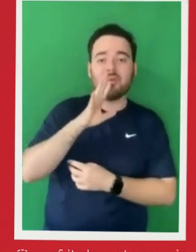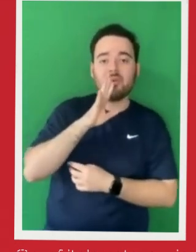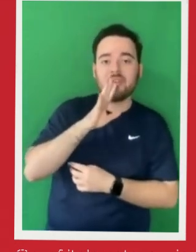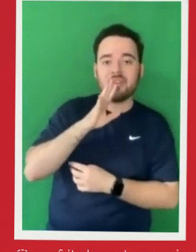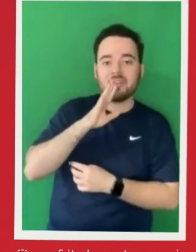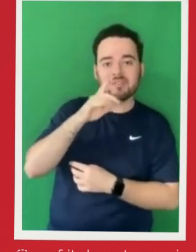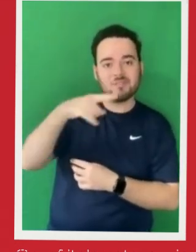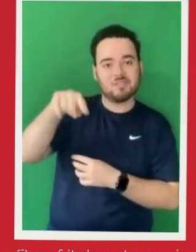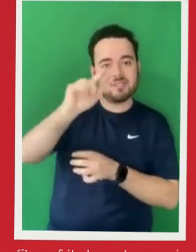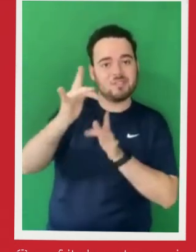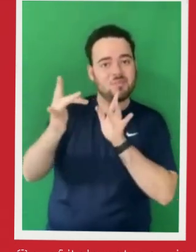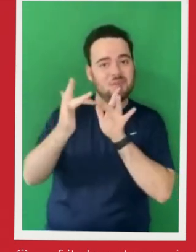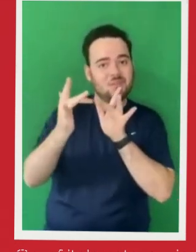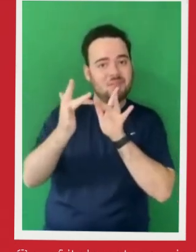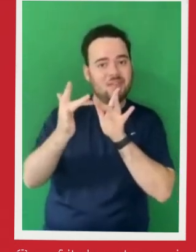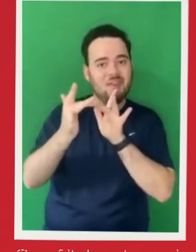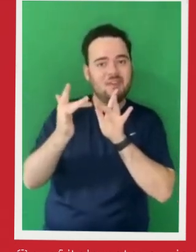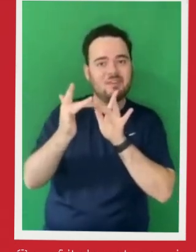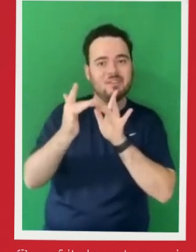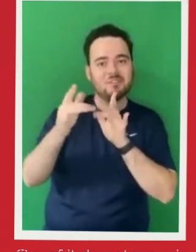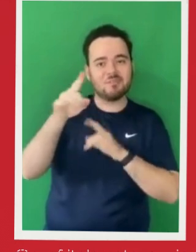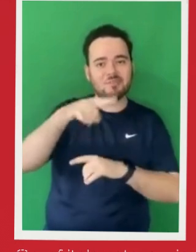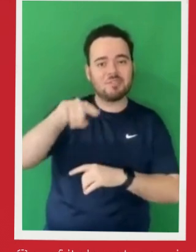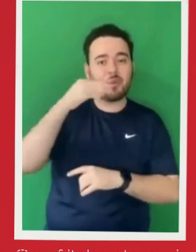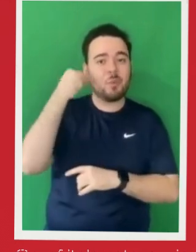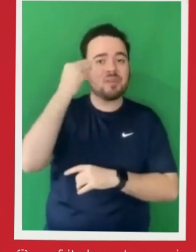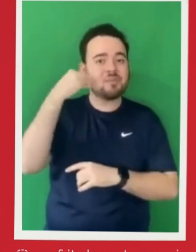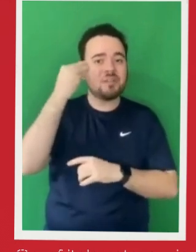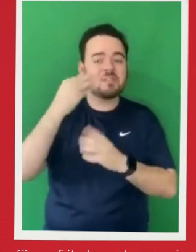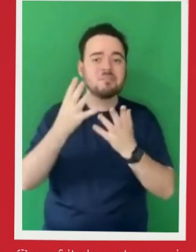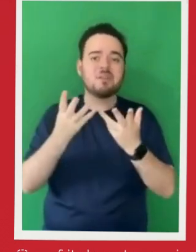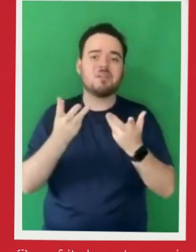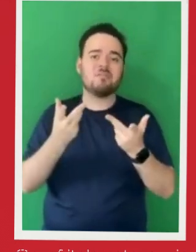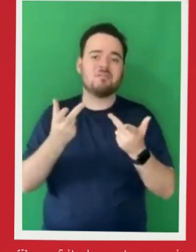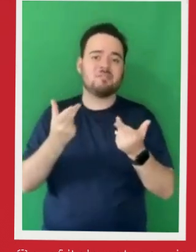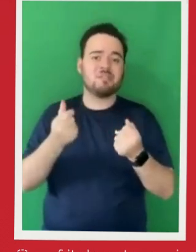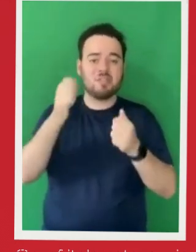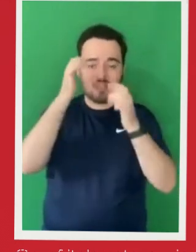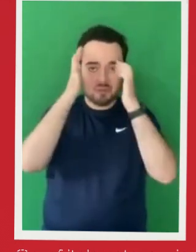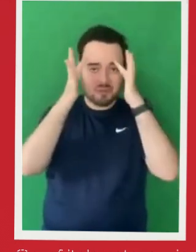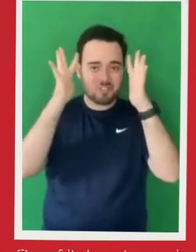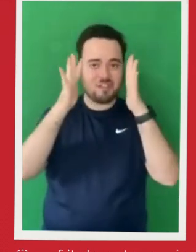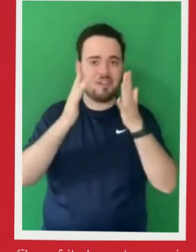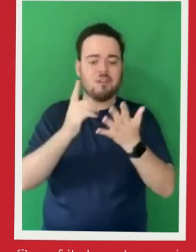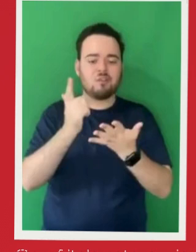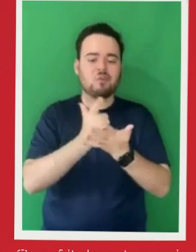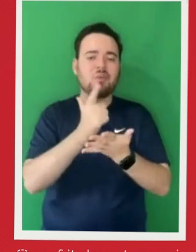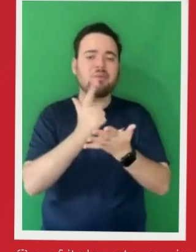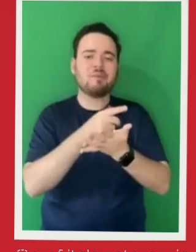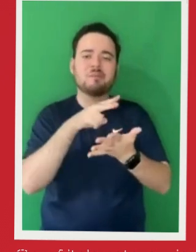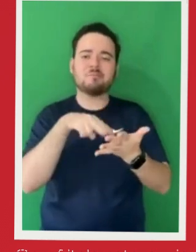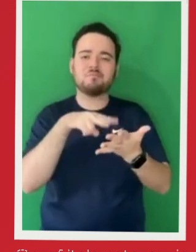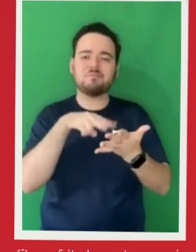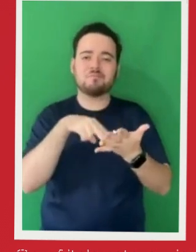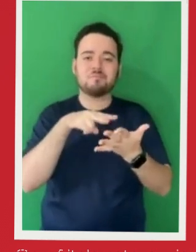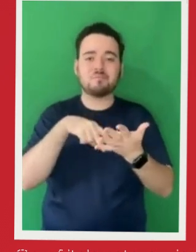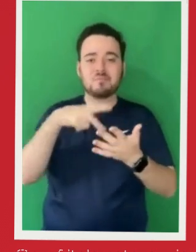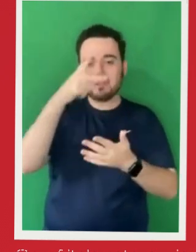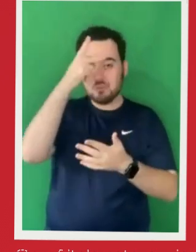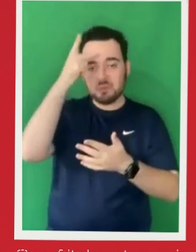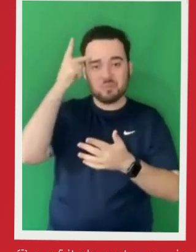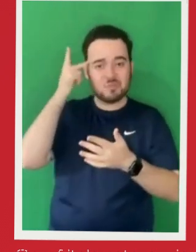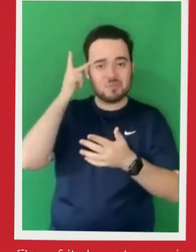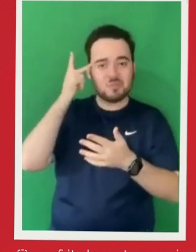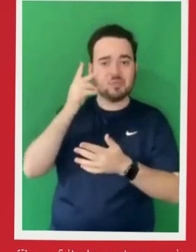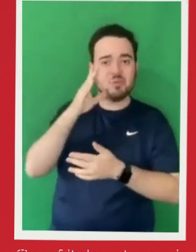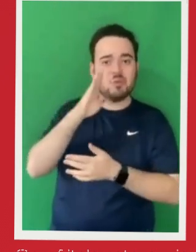que eu conheço vocês, eu me conecto com vocês. É uma experiência fascinante imaginar que alguém tá com o livro, e